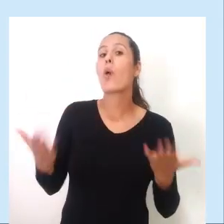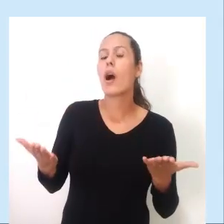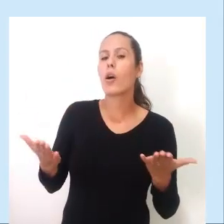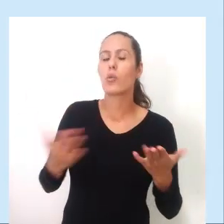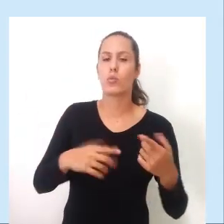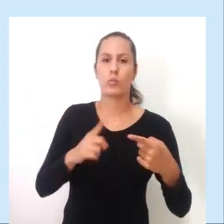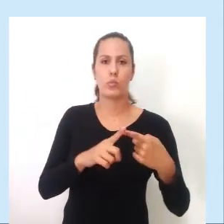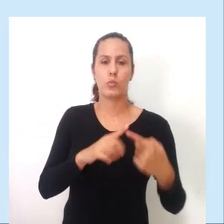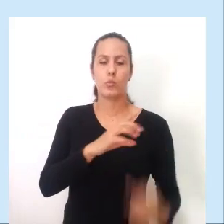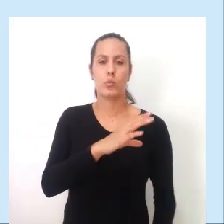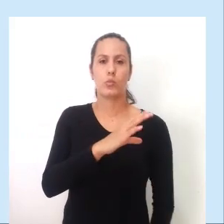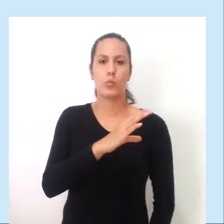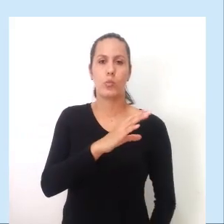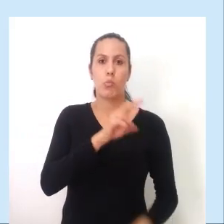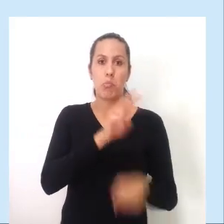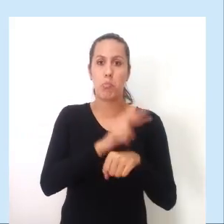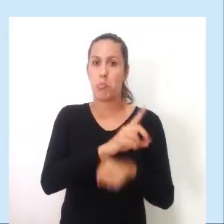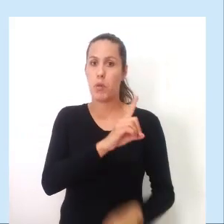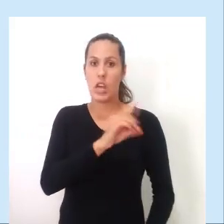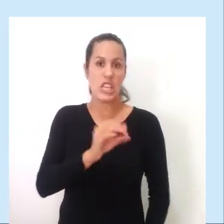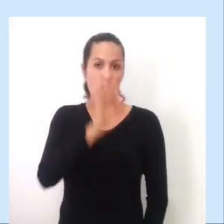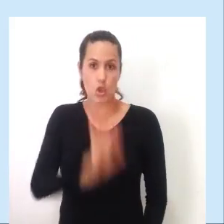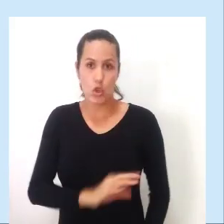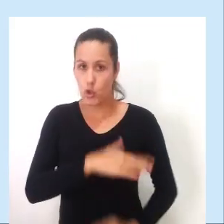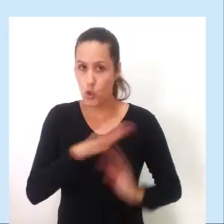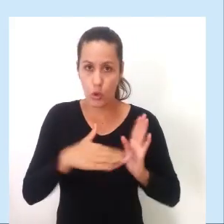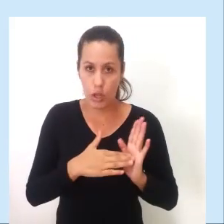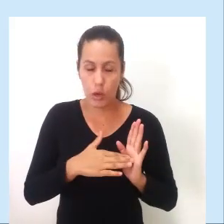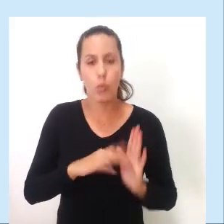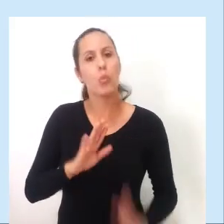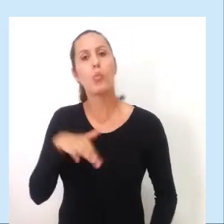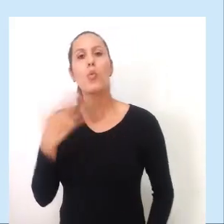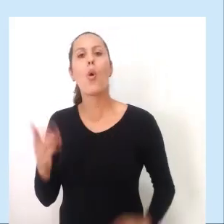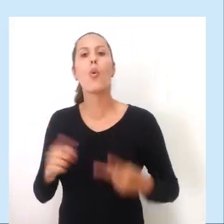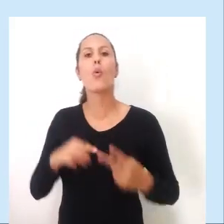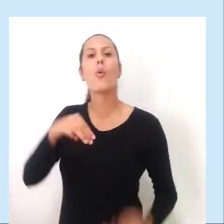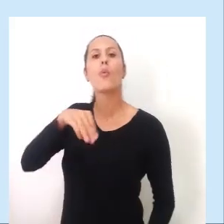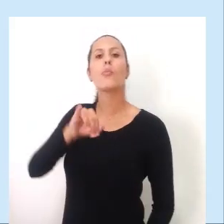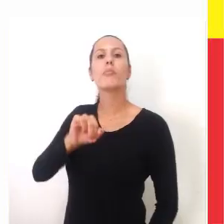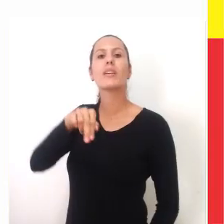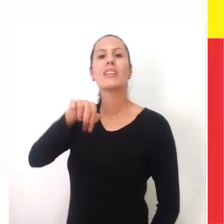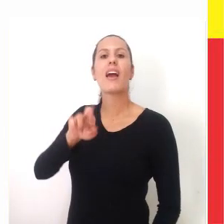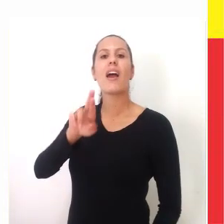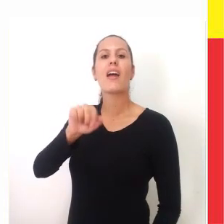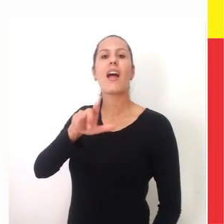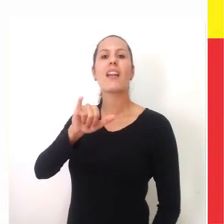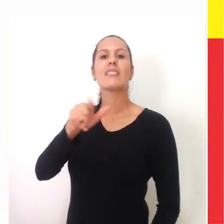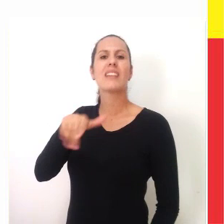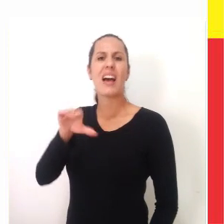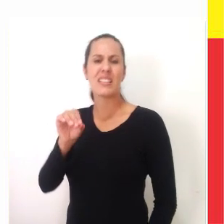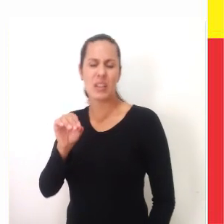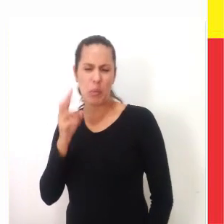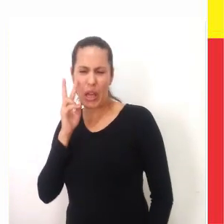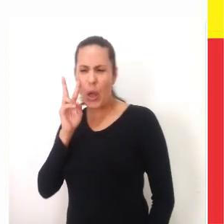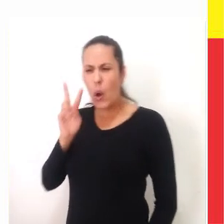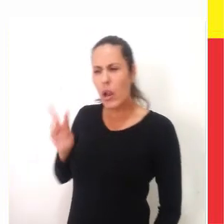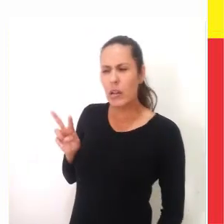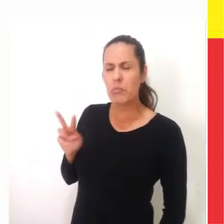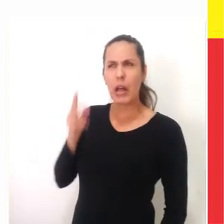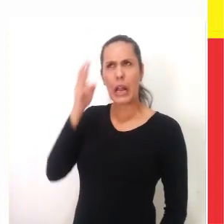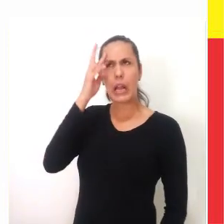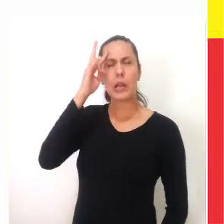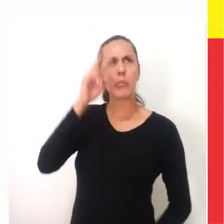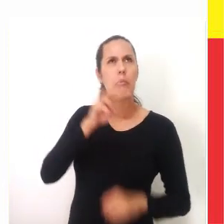tipo conservação total ou é do tipo mineralização? Quando a gente olha conservação total,